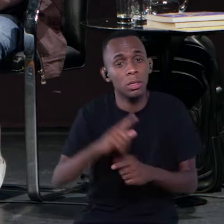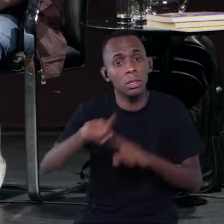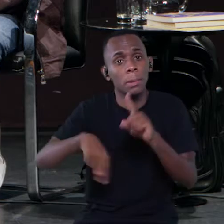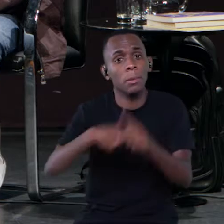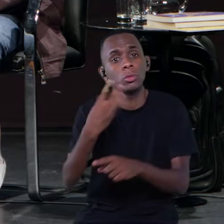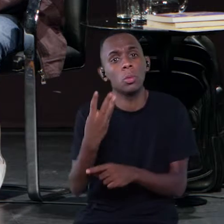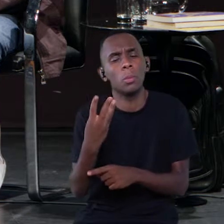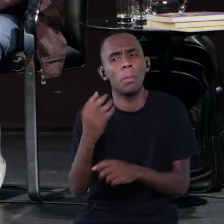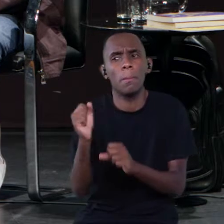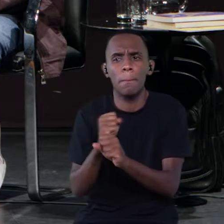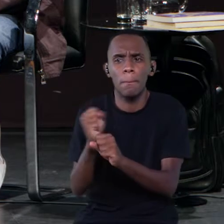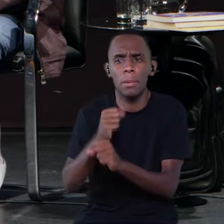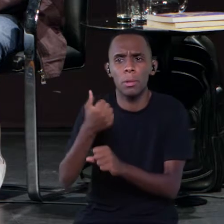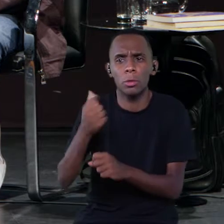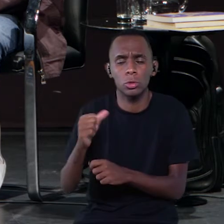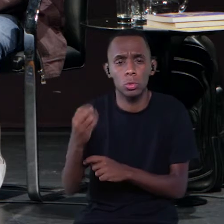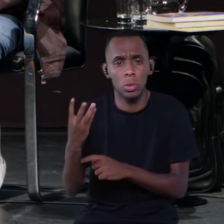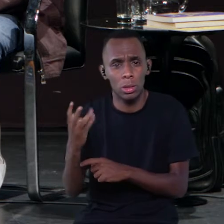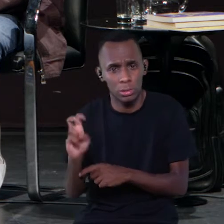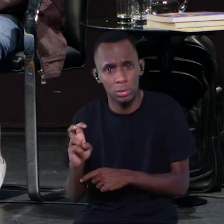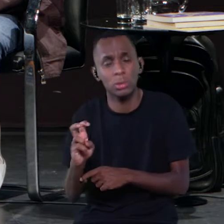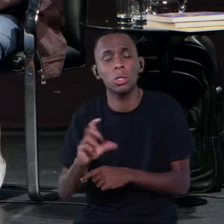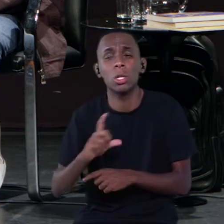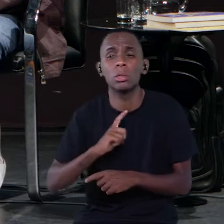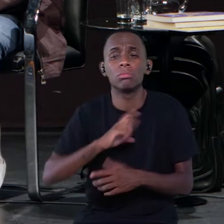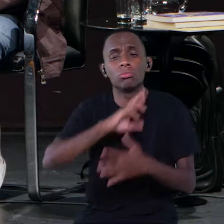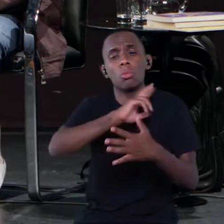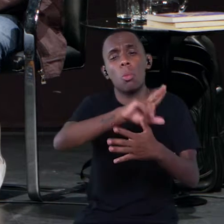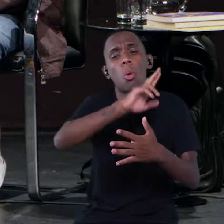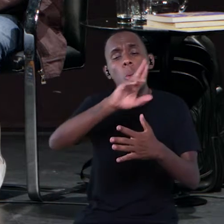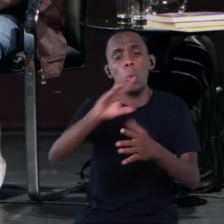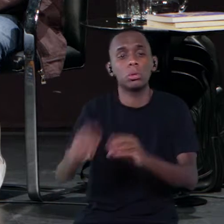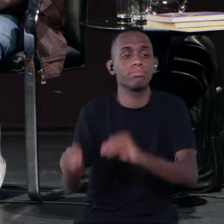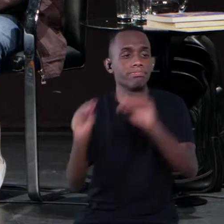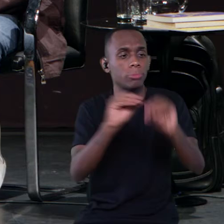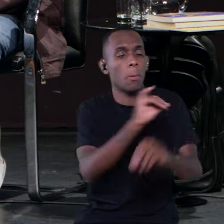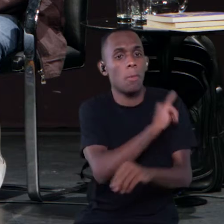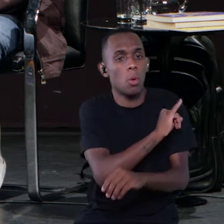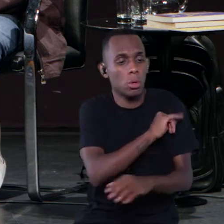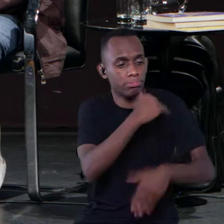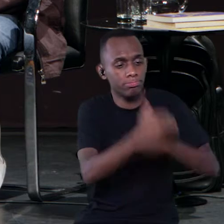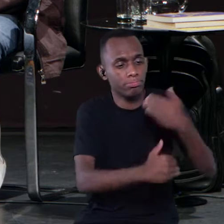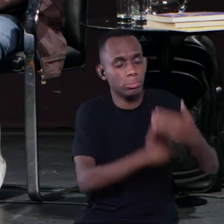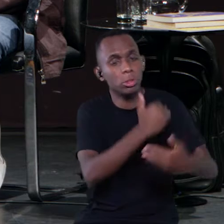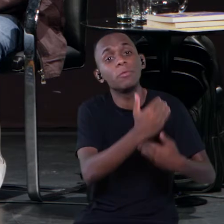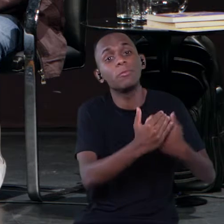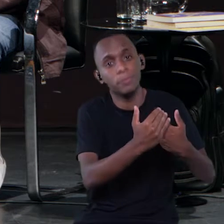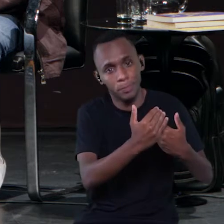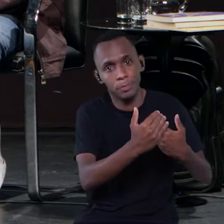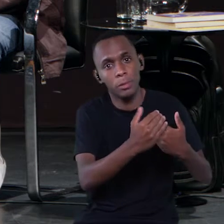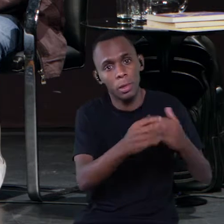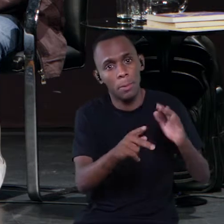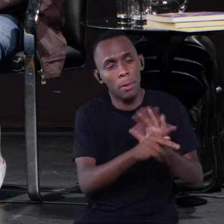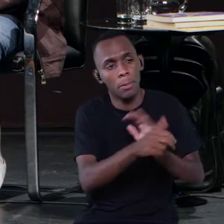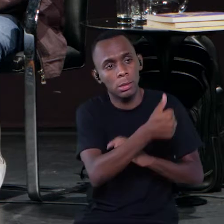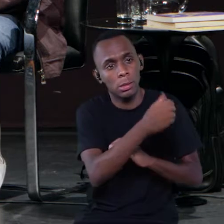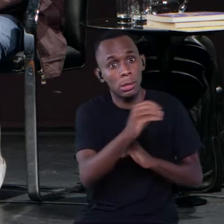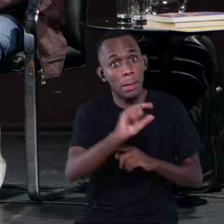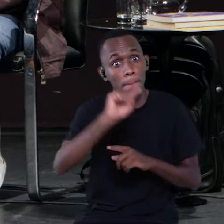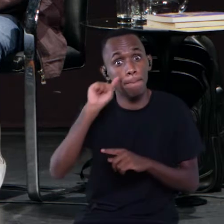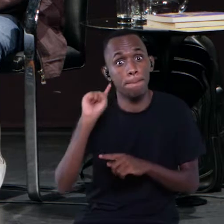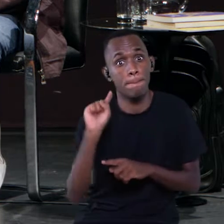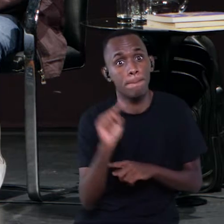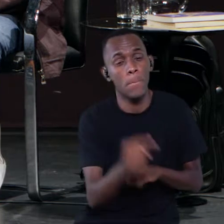outra geração, né, Fernando Sabino, Hélio Peregrino e tantos outros que foram para o Rio e que desencadeou ali até na passeata dos 100 mil, né,